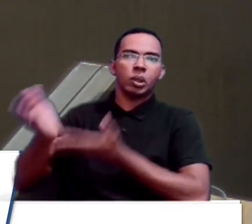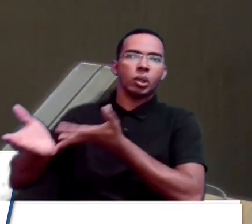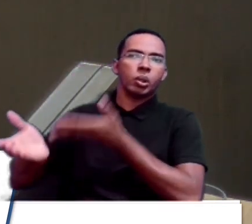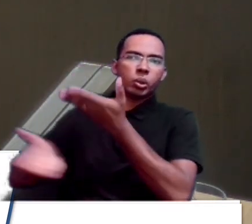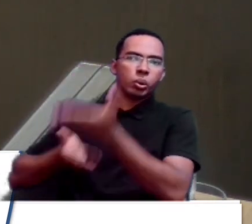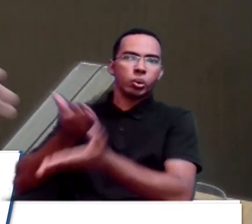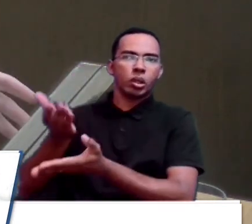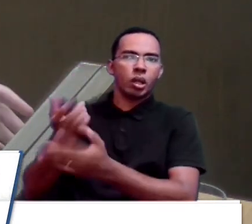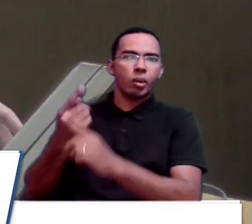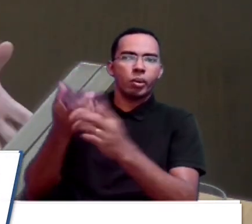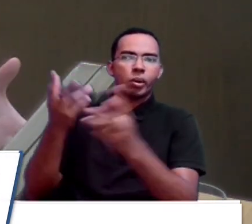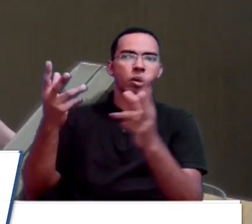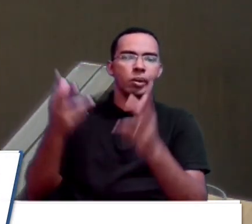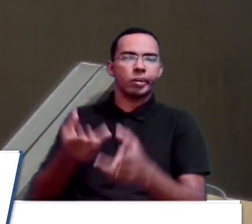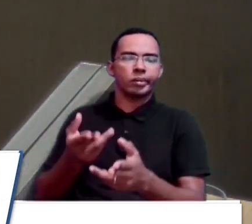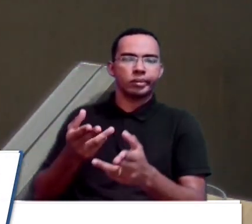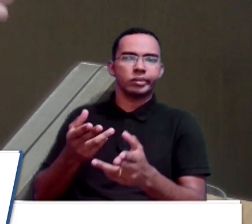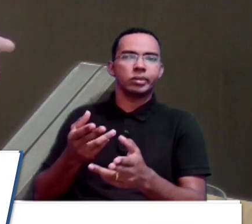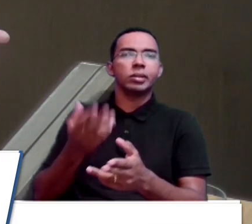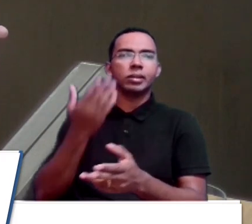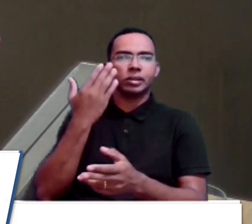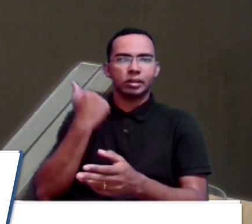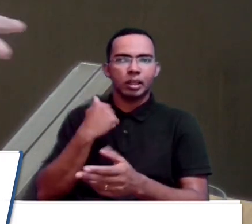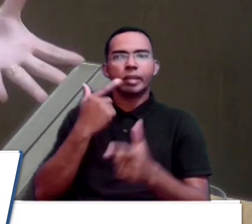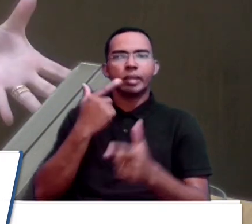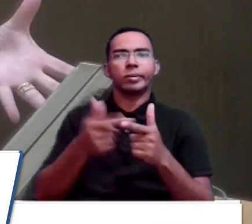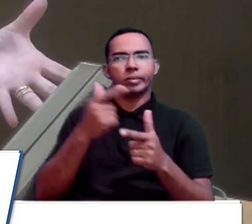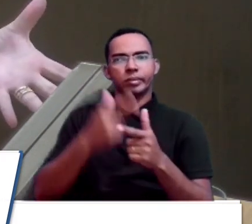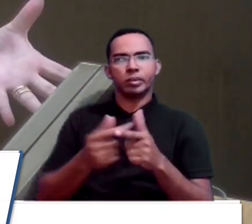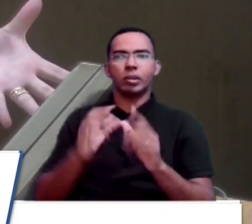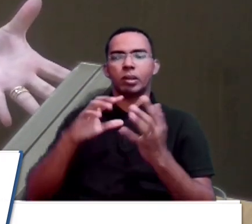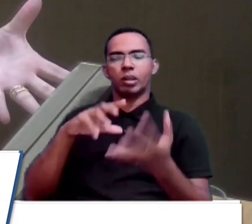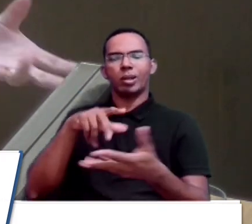jeito que está, a gente sabe, o problema é mundial, eu sei que o